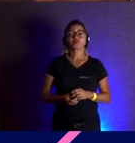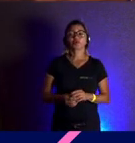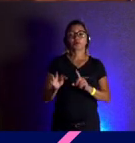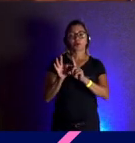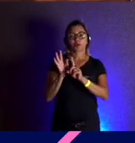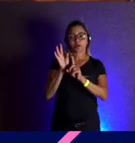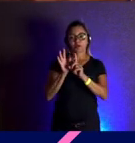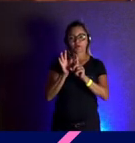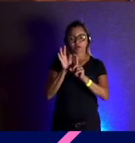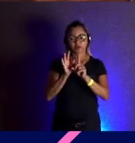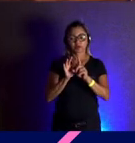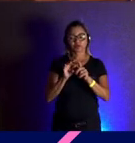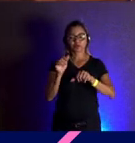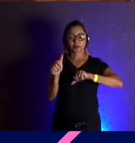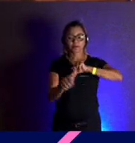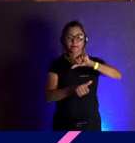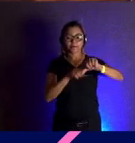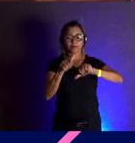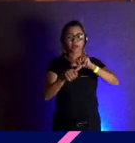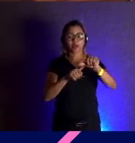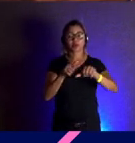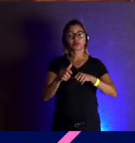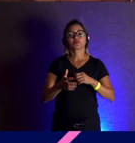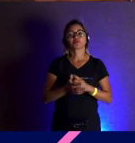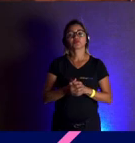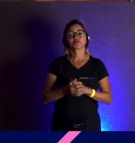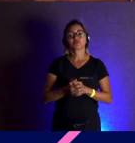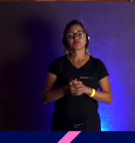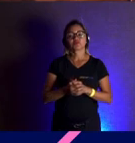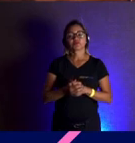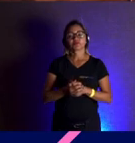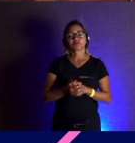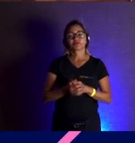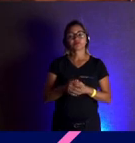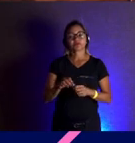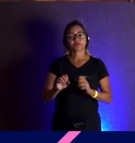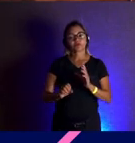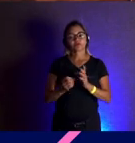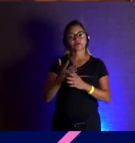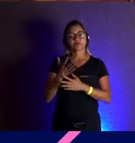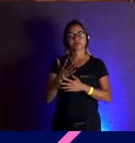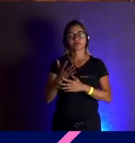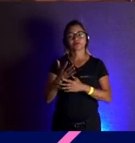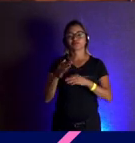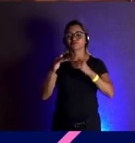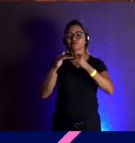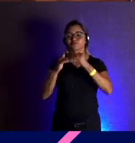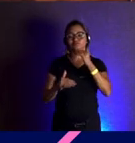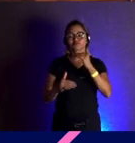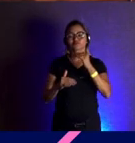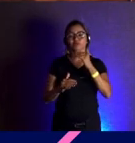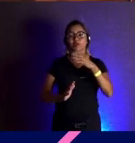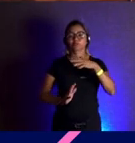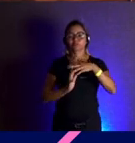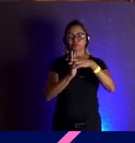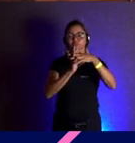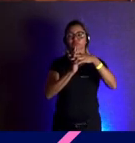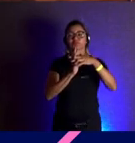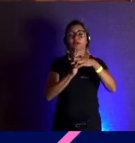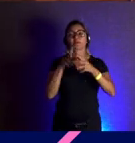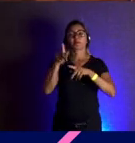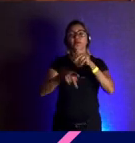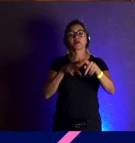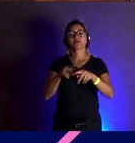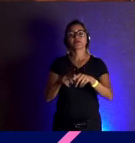gente está aqui. E os efeitos da climática, eles são derrubados, eles já atingem, sobretudo, situações